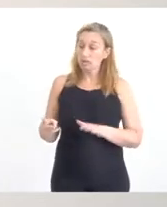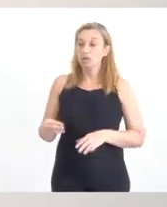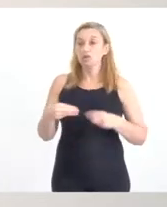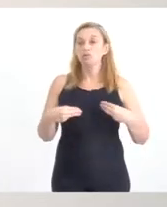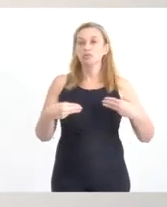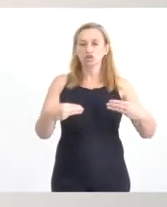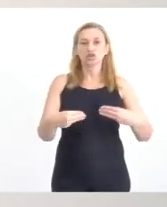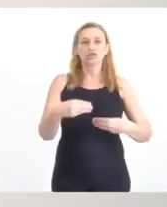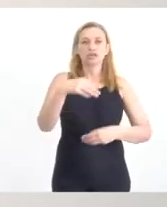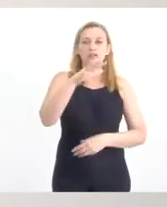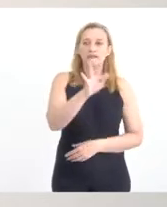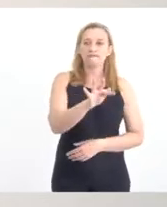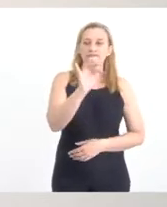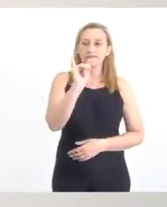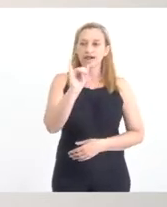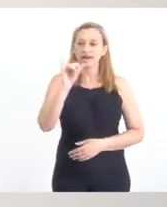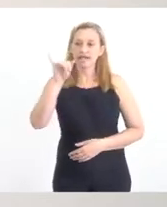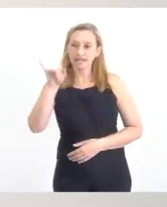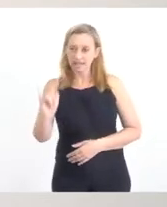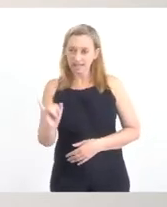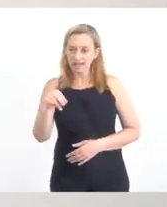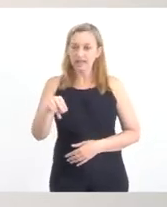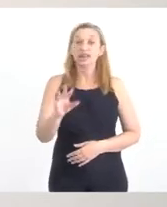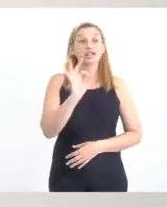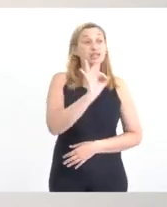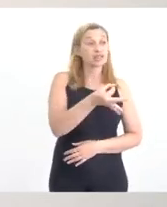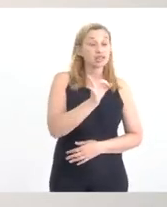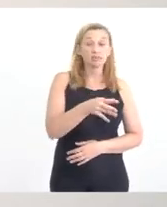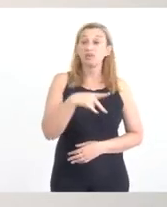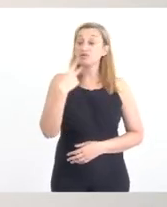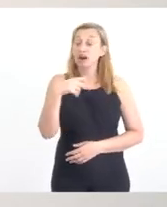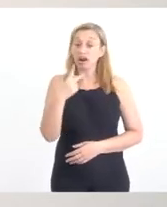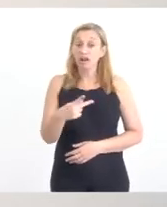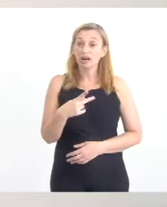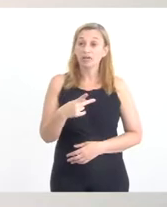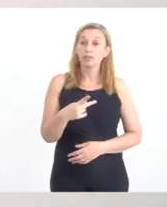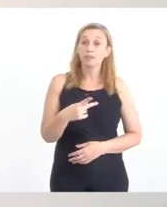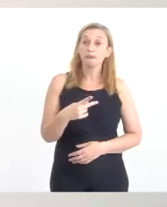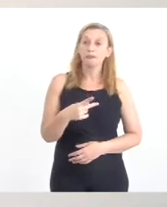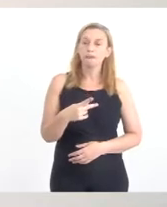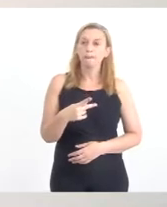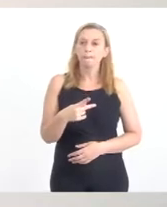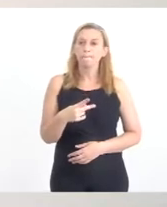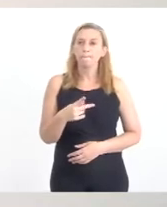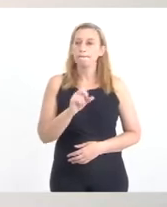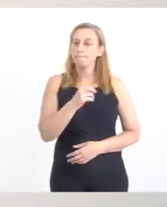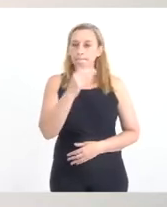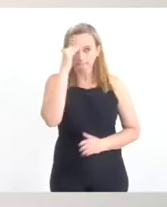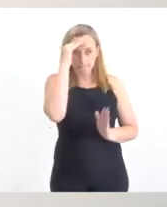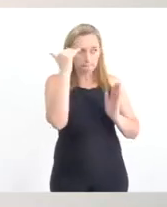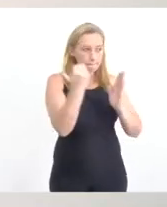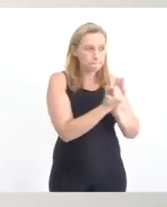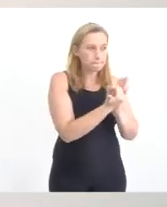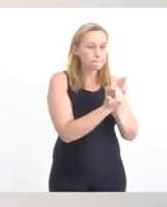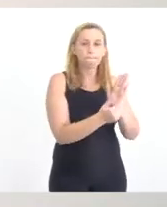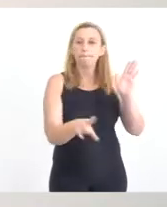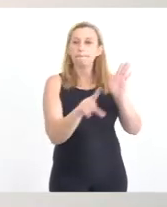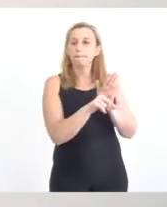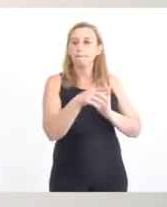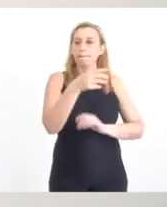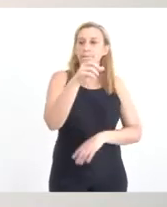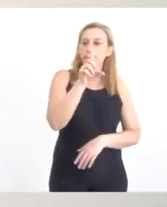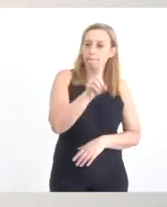o ministro fachin justamente dizendo da do descumprimento da DP a